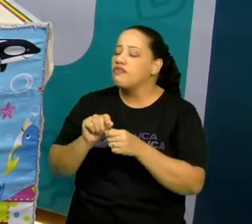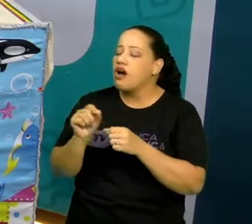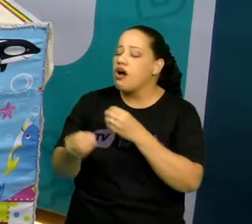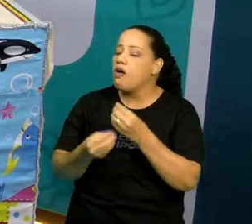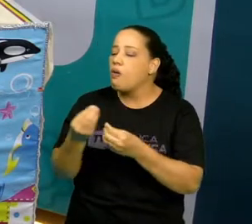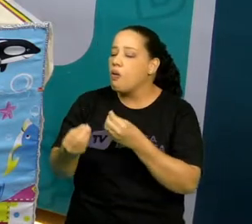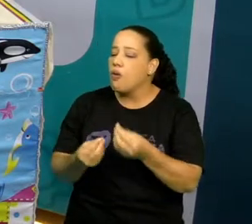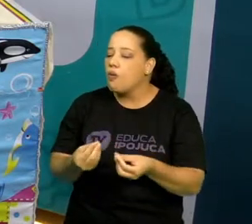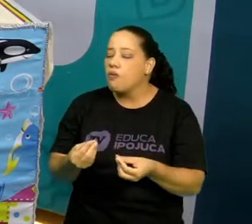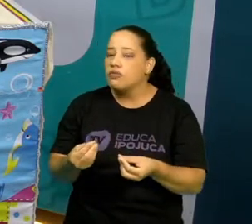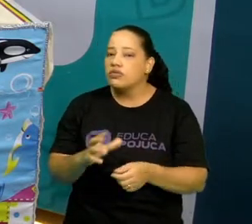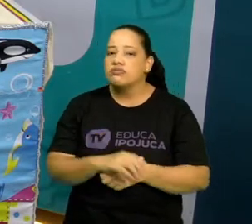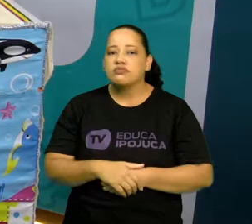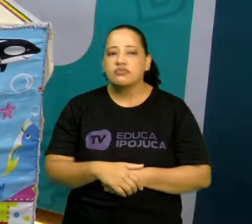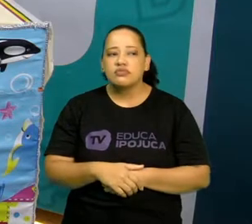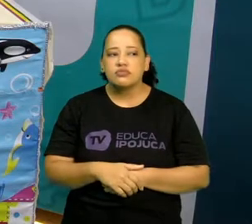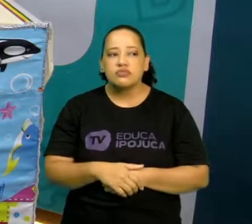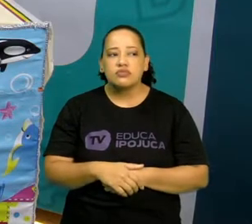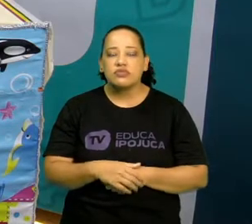faz, Leiturinha?